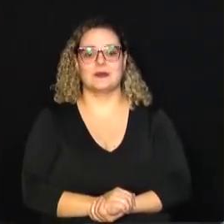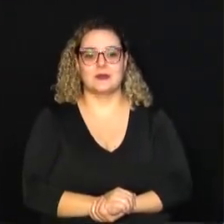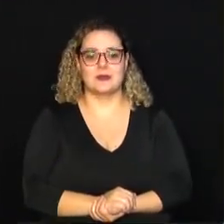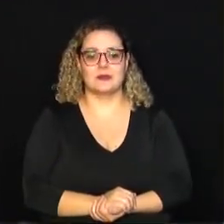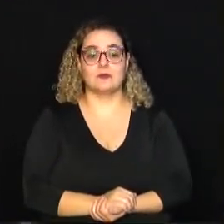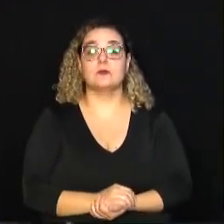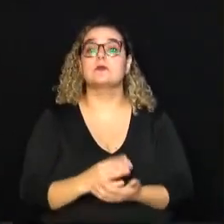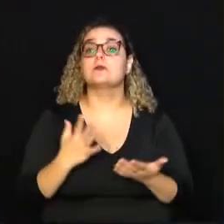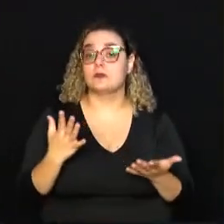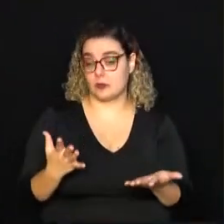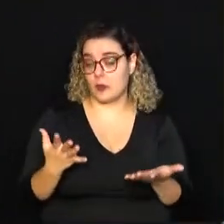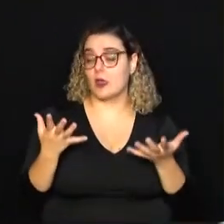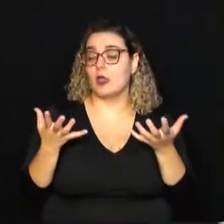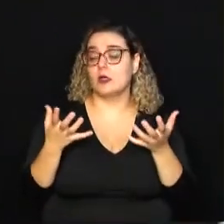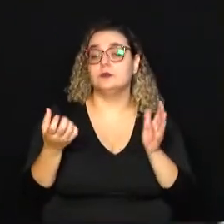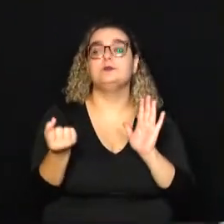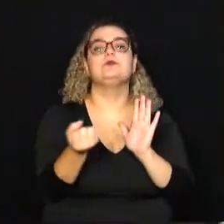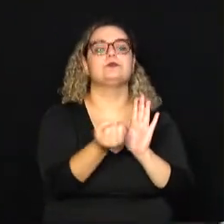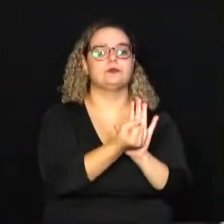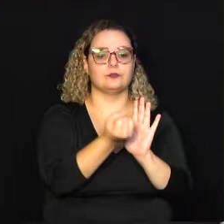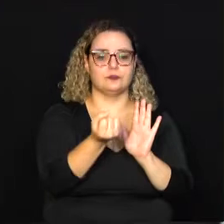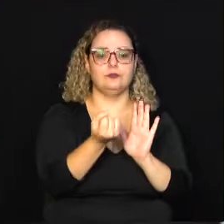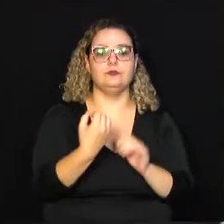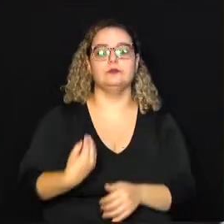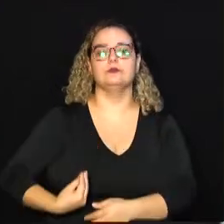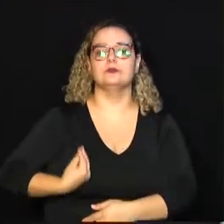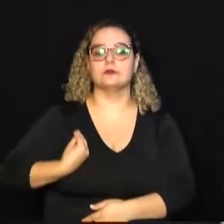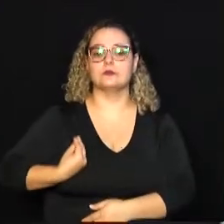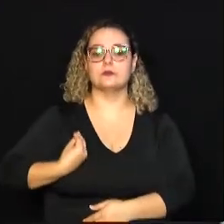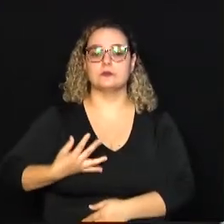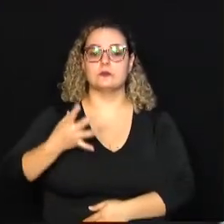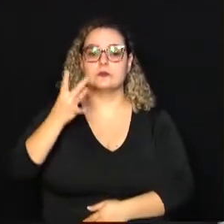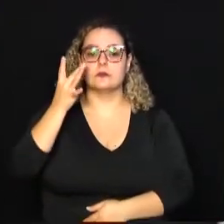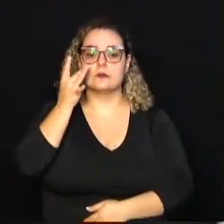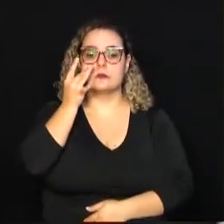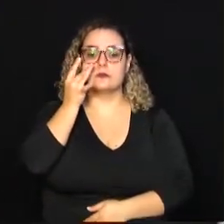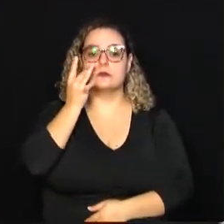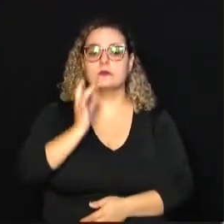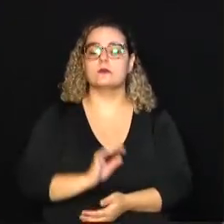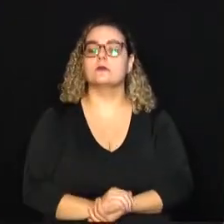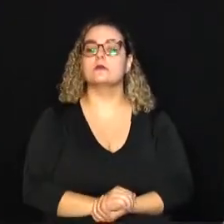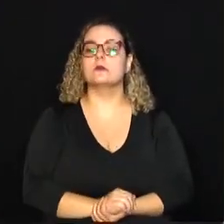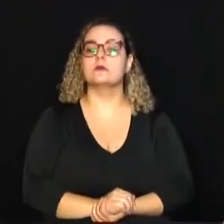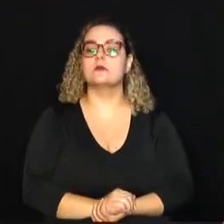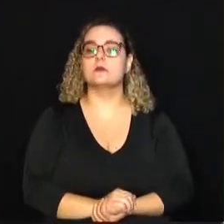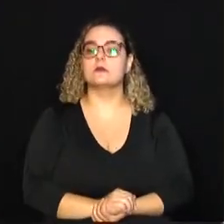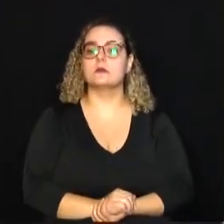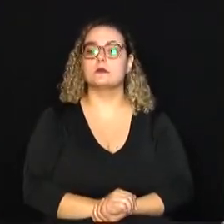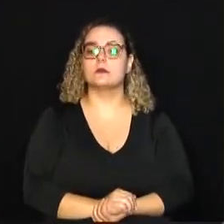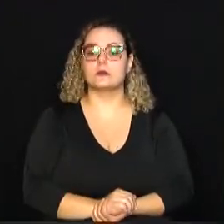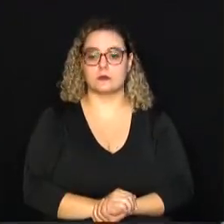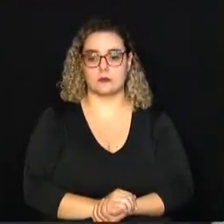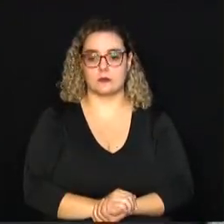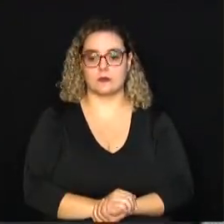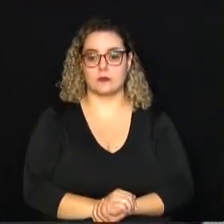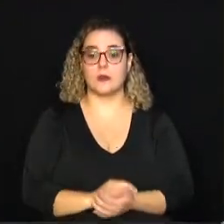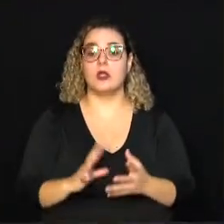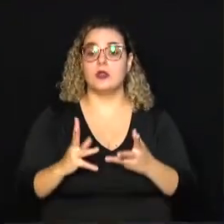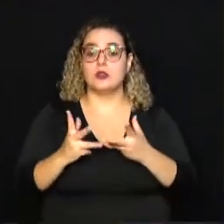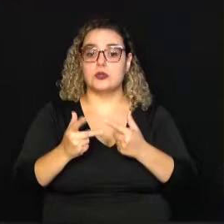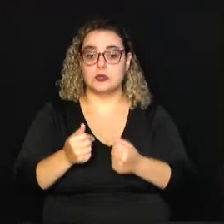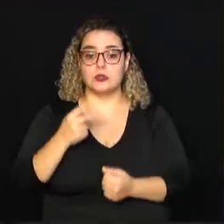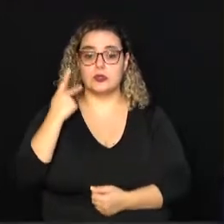Quero registrar a participação aqui, a presença dos vereadores